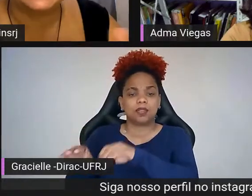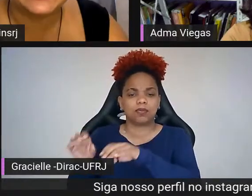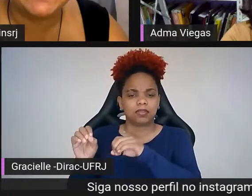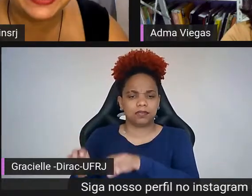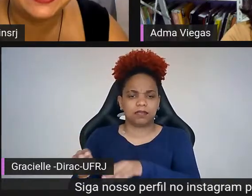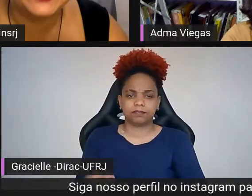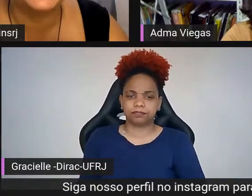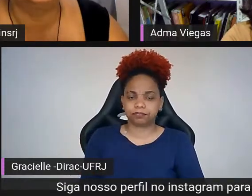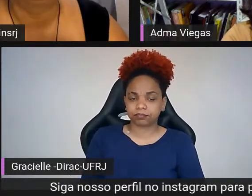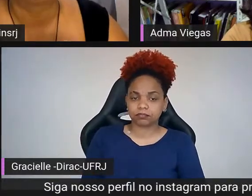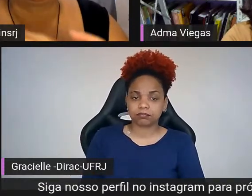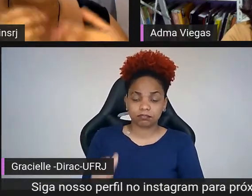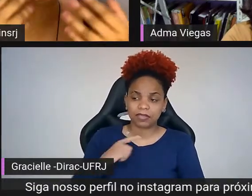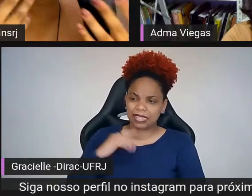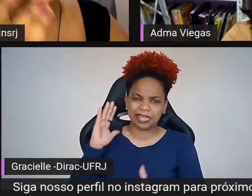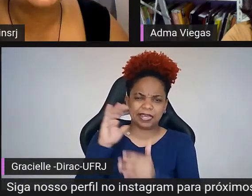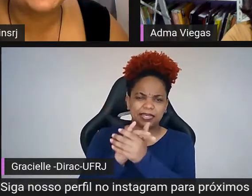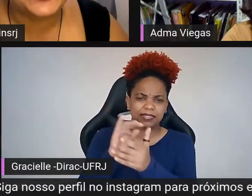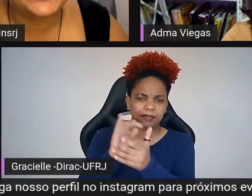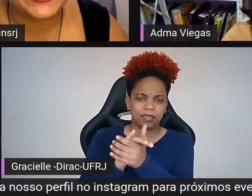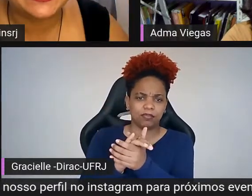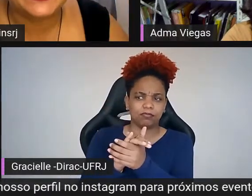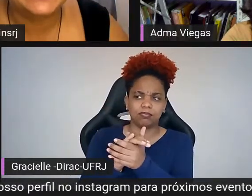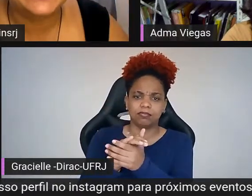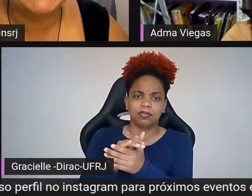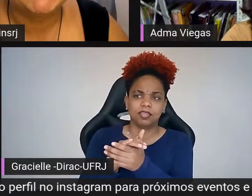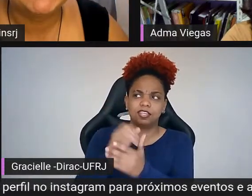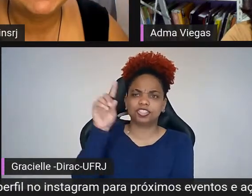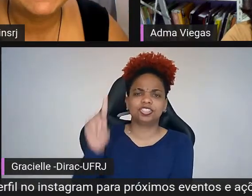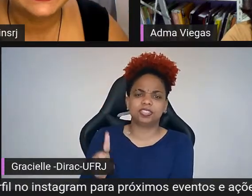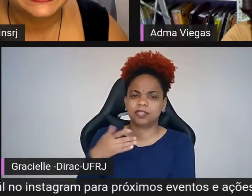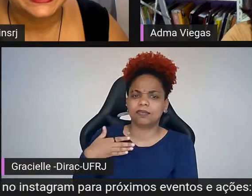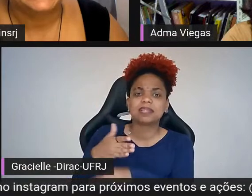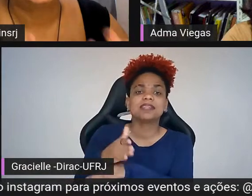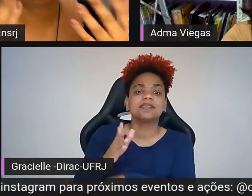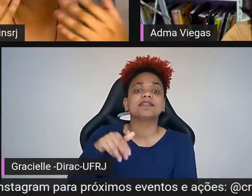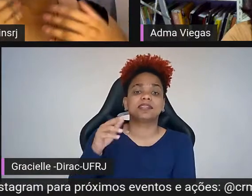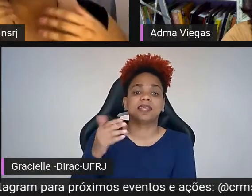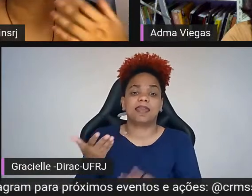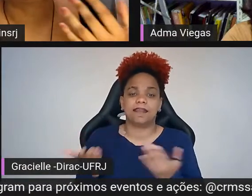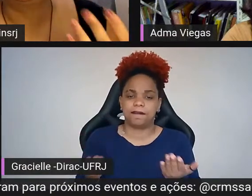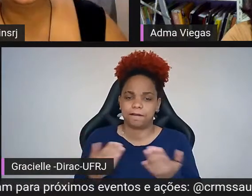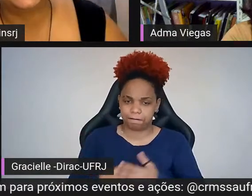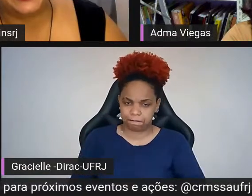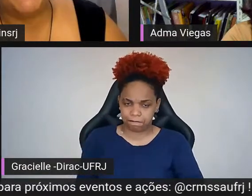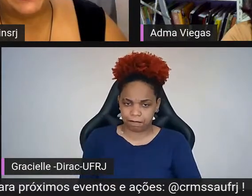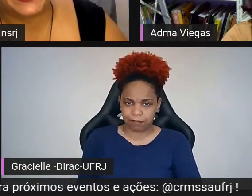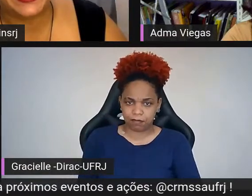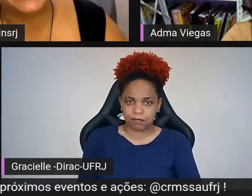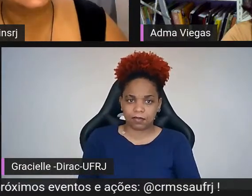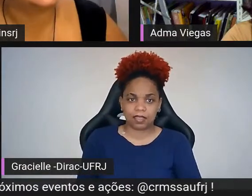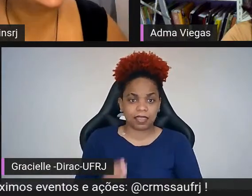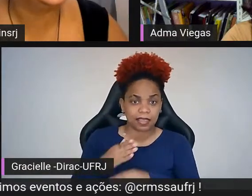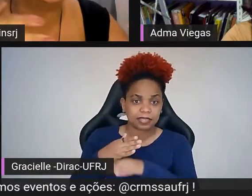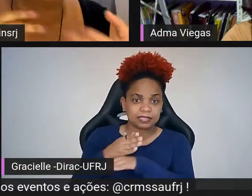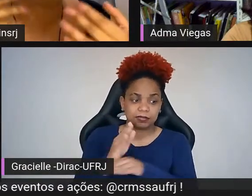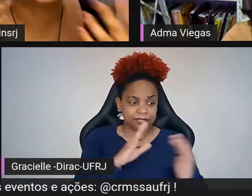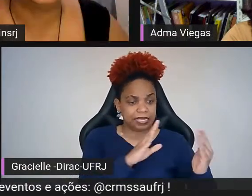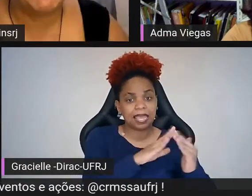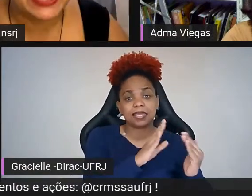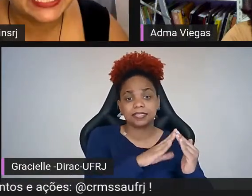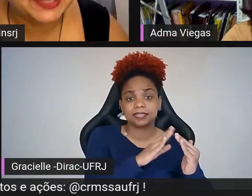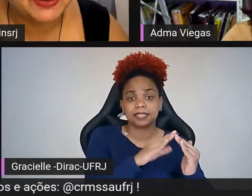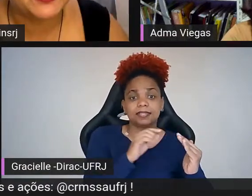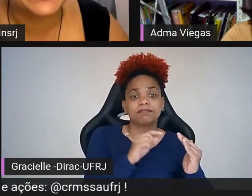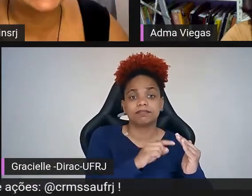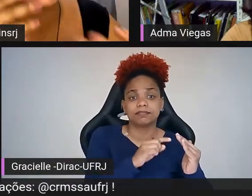quem o casamento, quem tem acesso ao direito ao casamento? quem tem acesso a uma casa, quem tá lá,